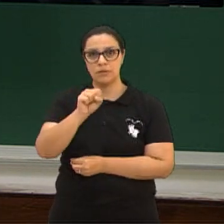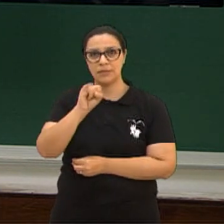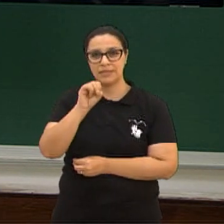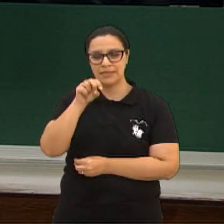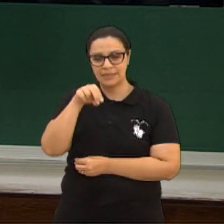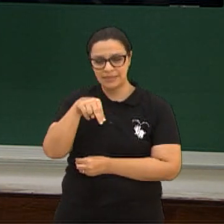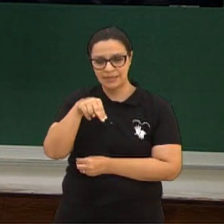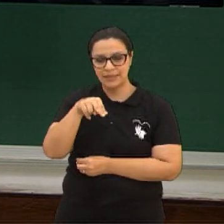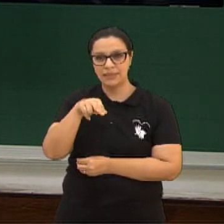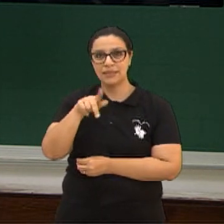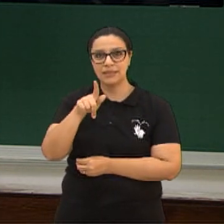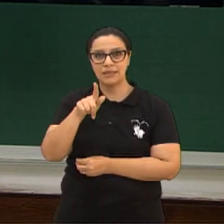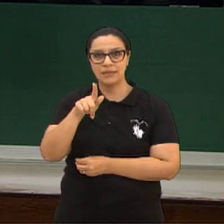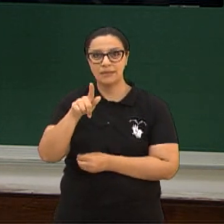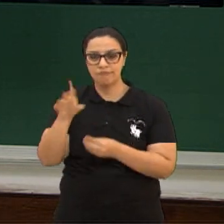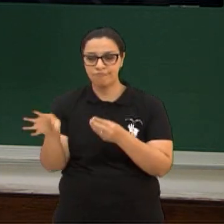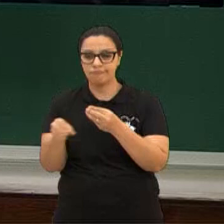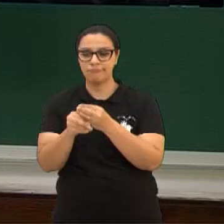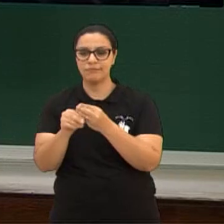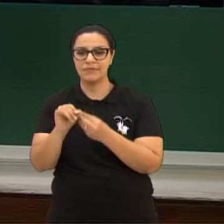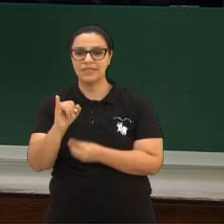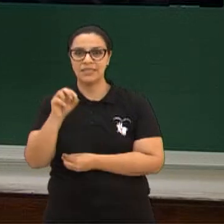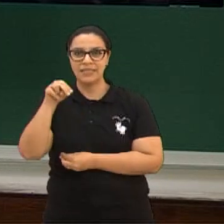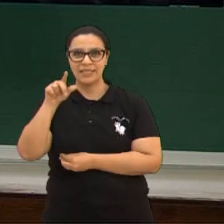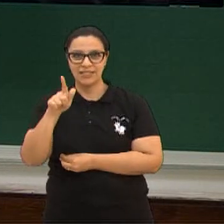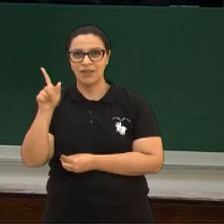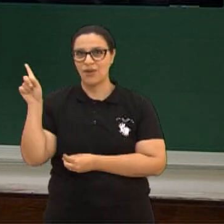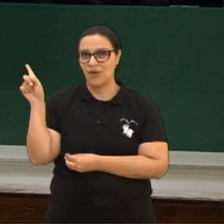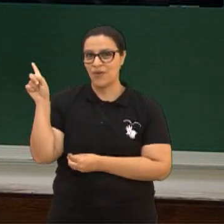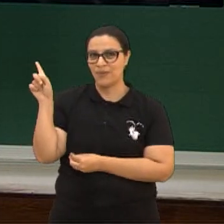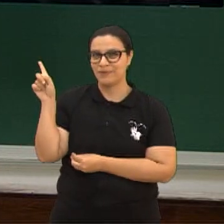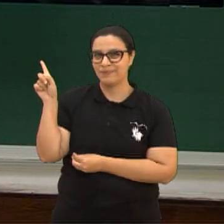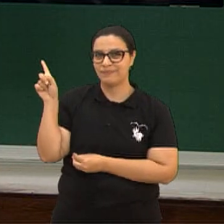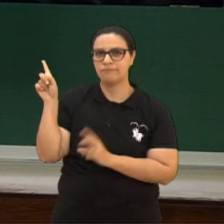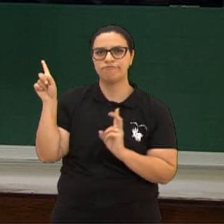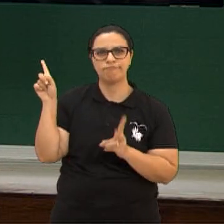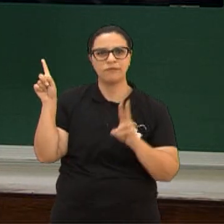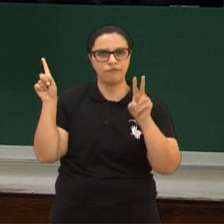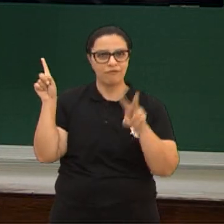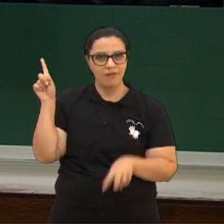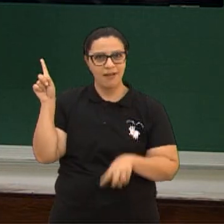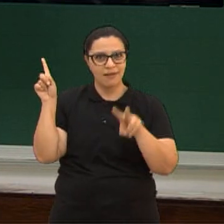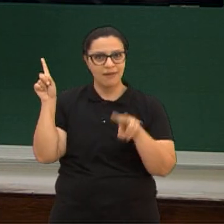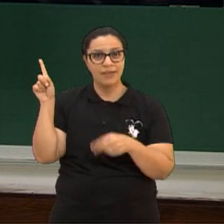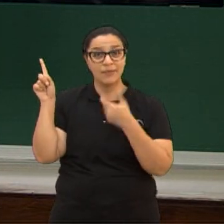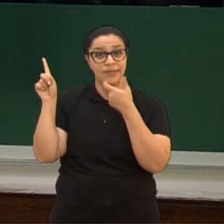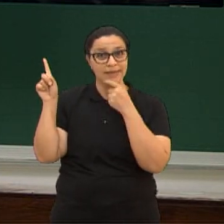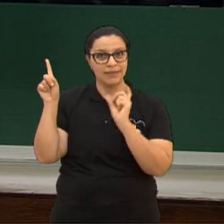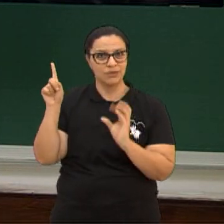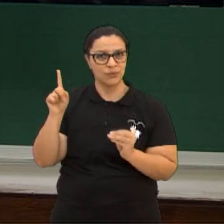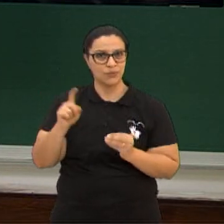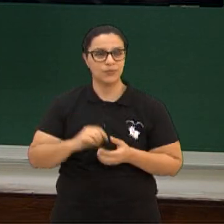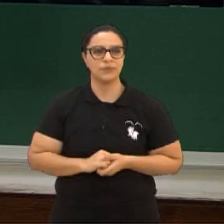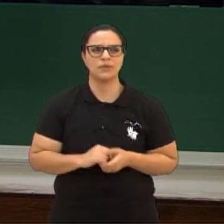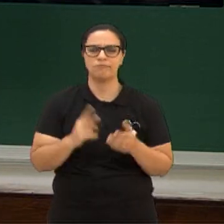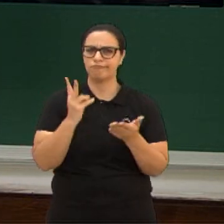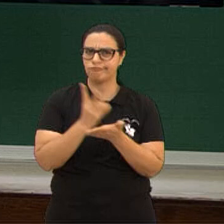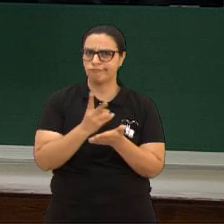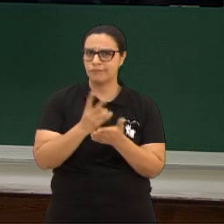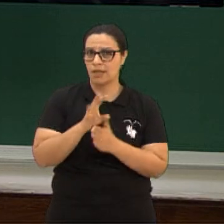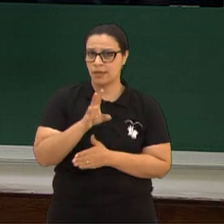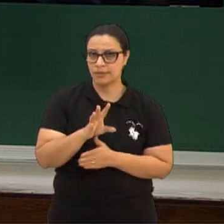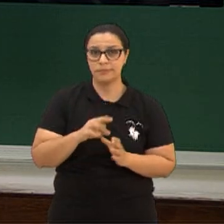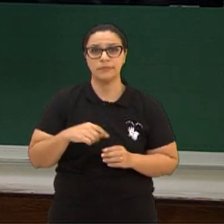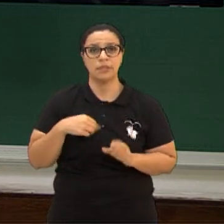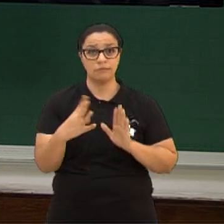singing, cry, crying, study, studying, paint, painting e assim